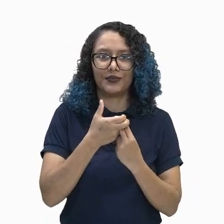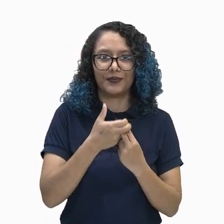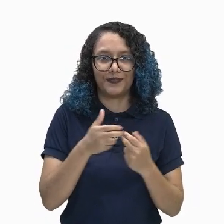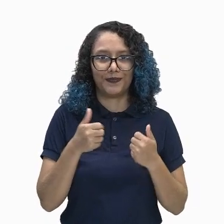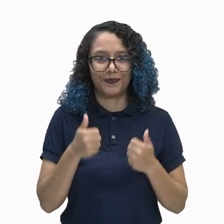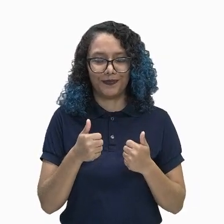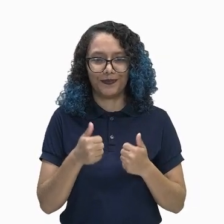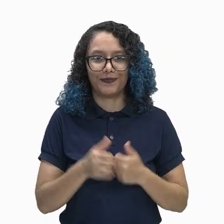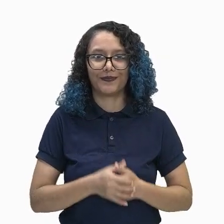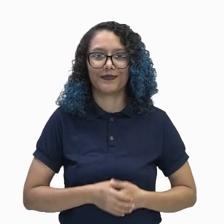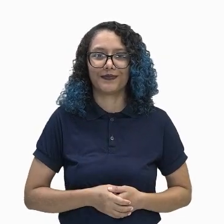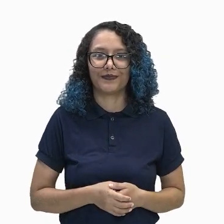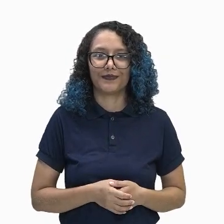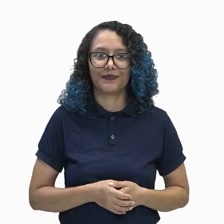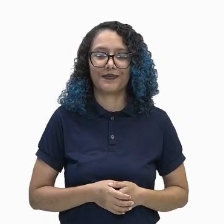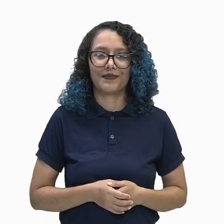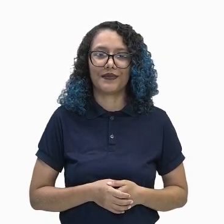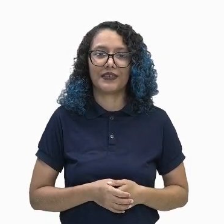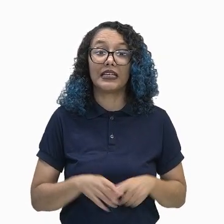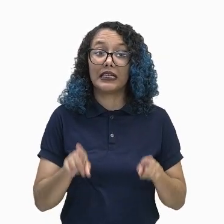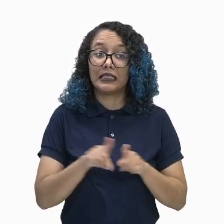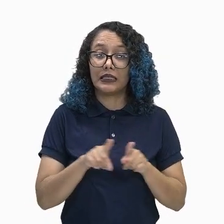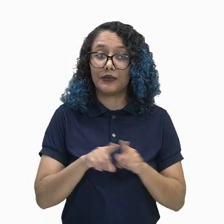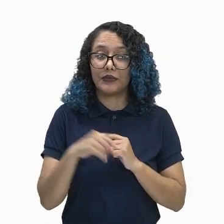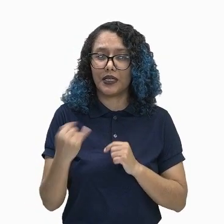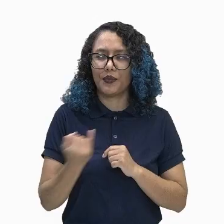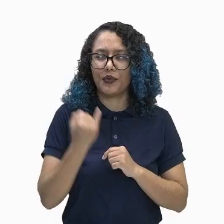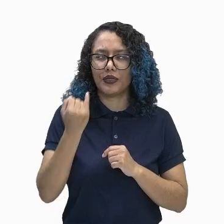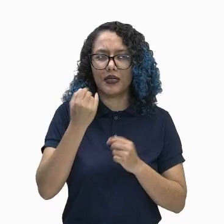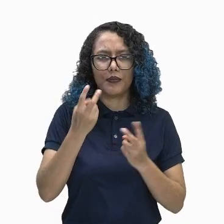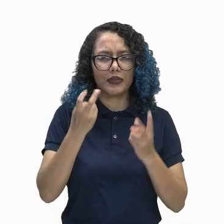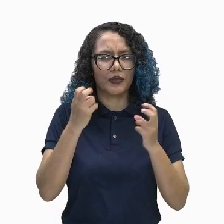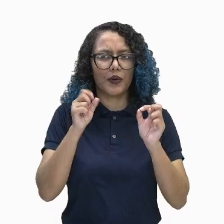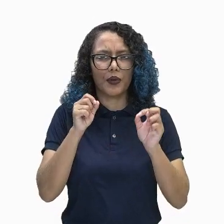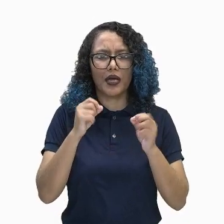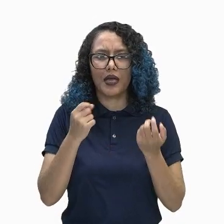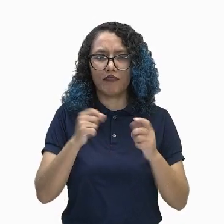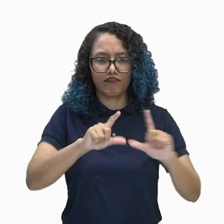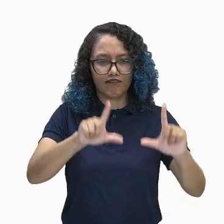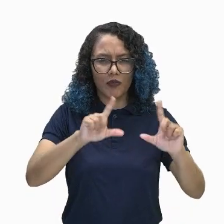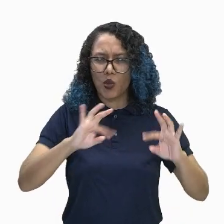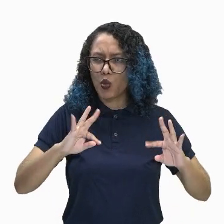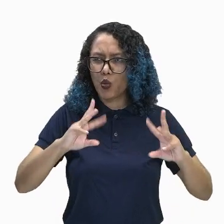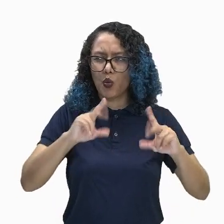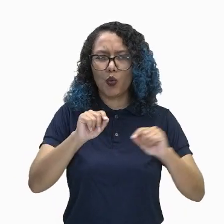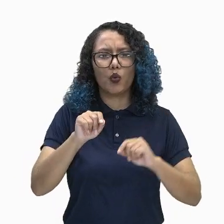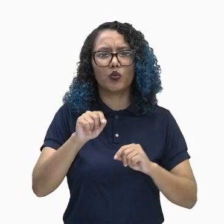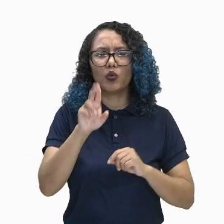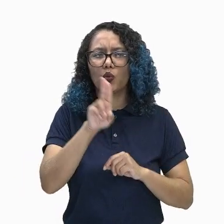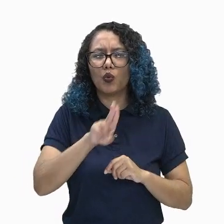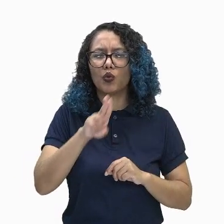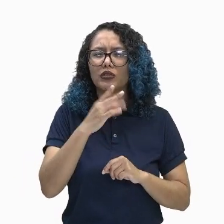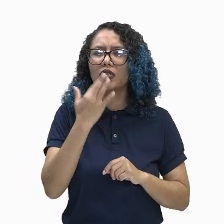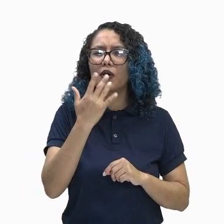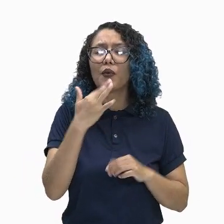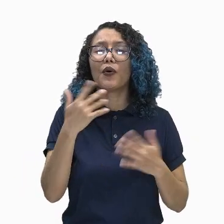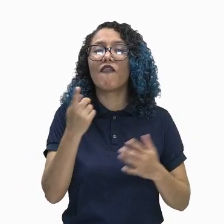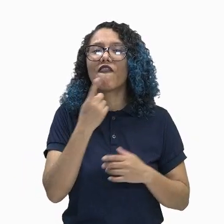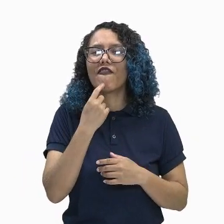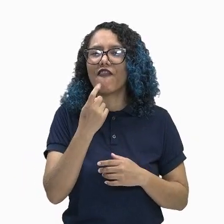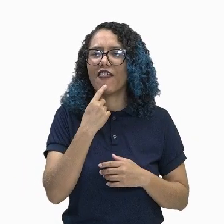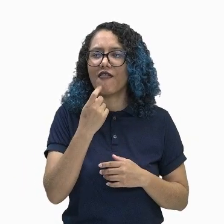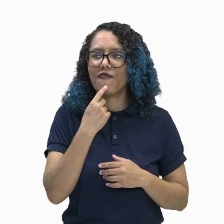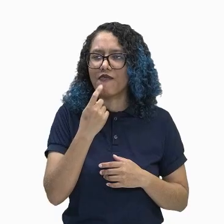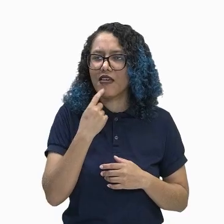também. Ok? Além disso, é importante você observar que o cartaz todo, ele utiliza tons avermelhados. Por que